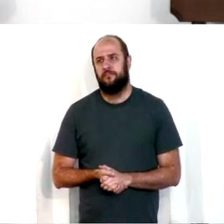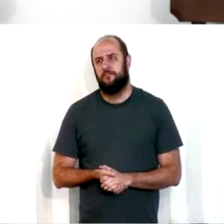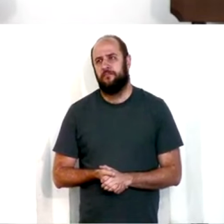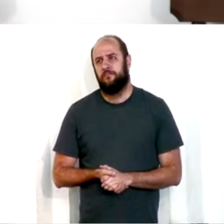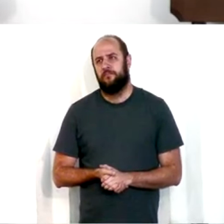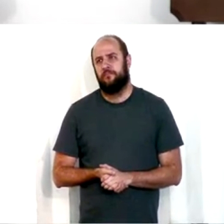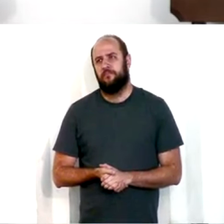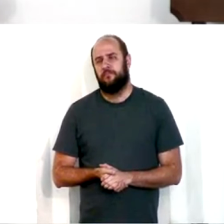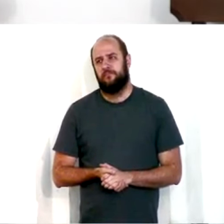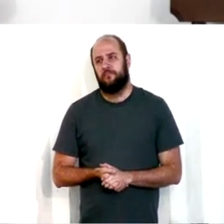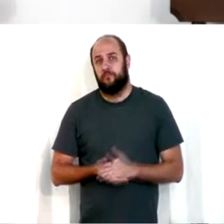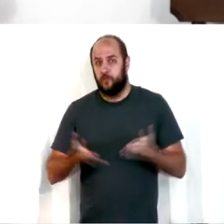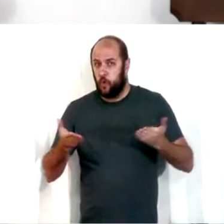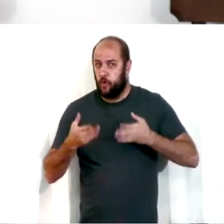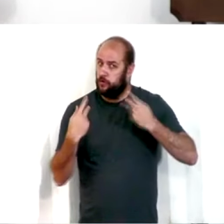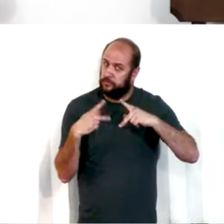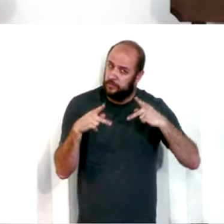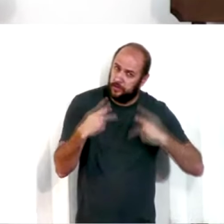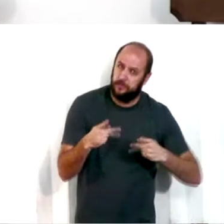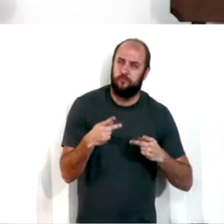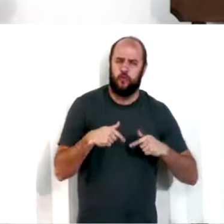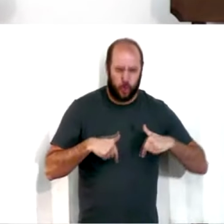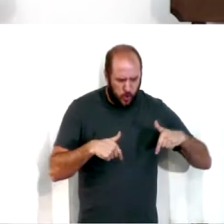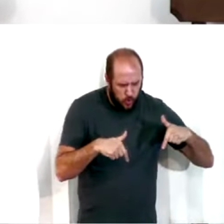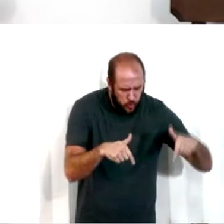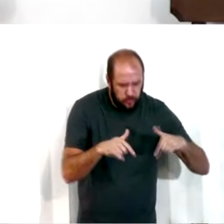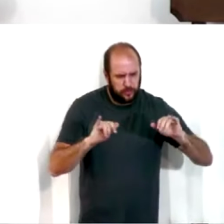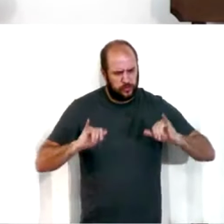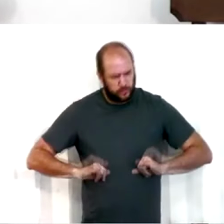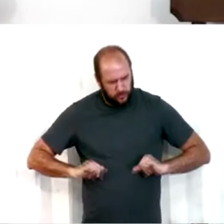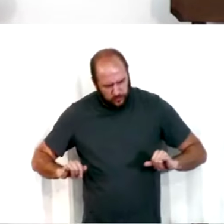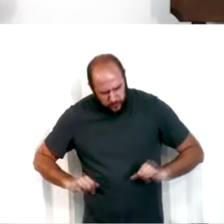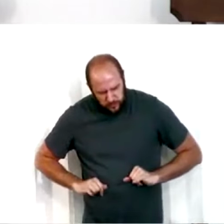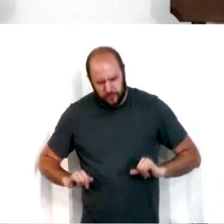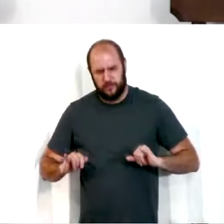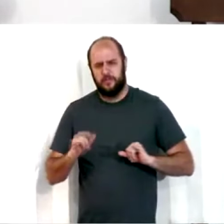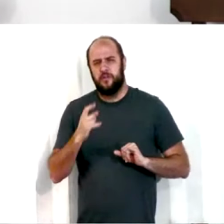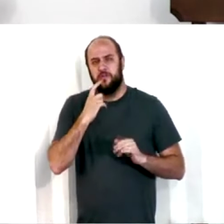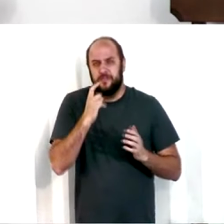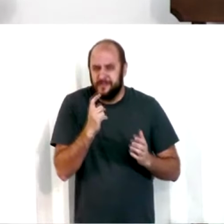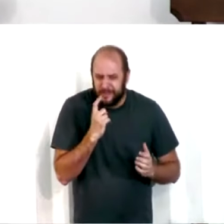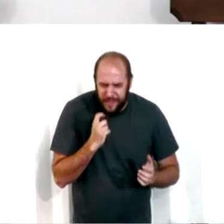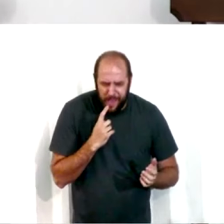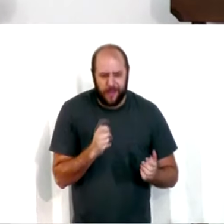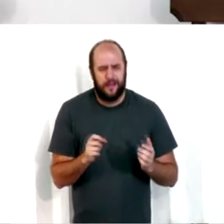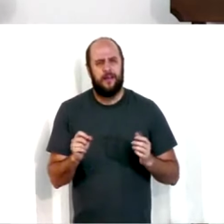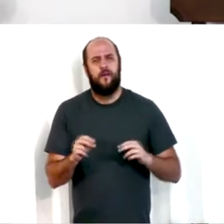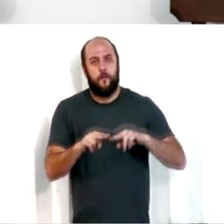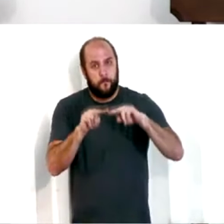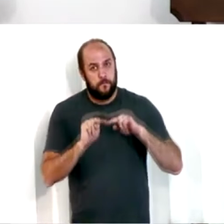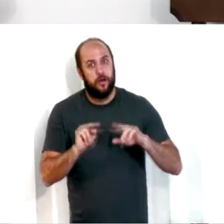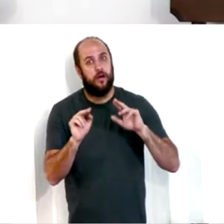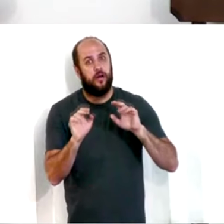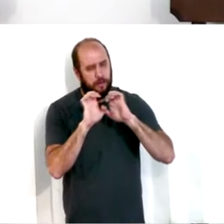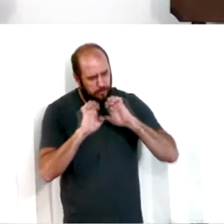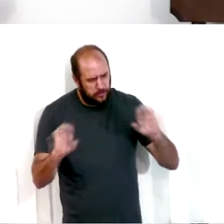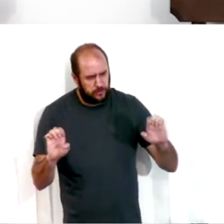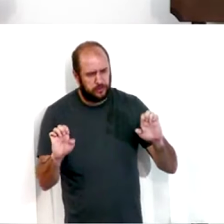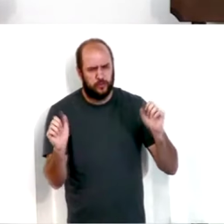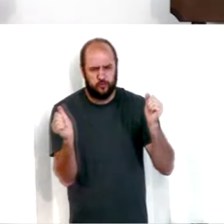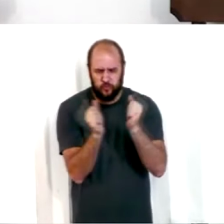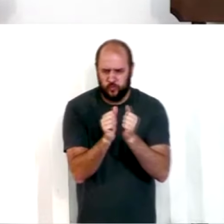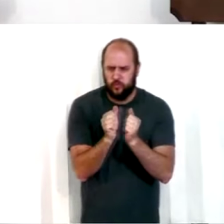O sermão de hoje falou sobre lutar, sobre sofrer, sobre sangrar pelo Evangelho. Lutar pela igreja com a arma do mistério de Deus Cristo